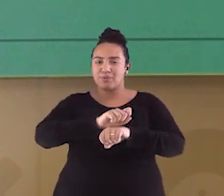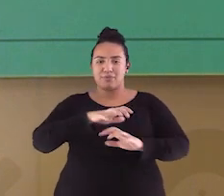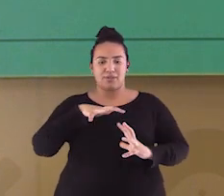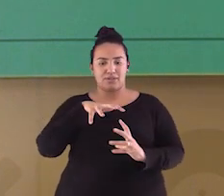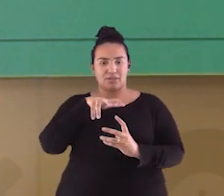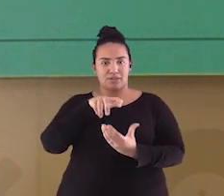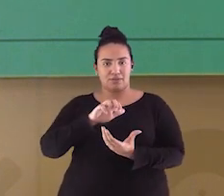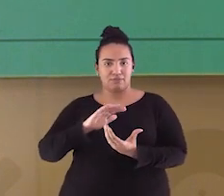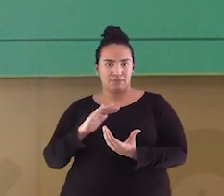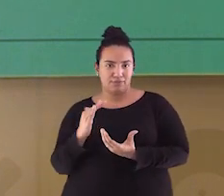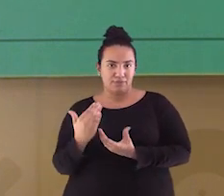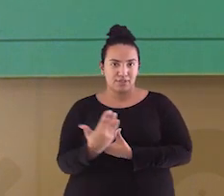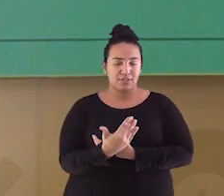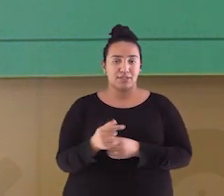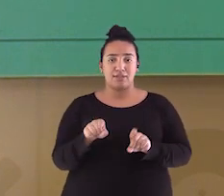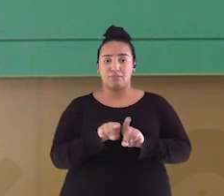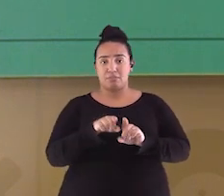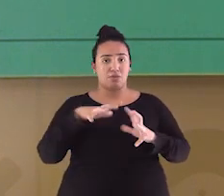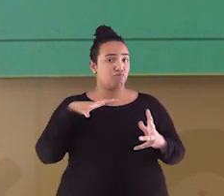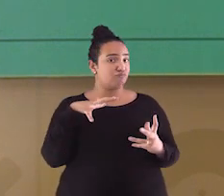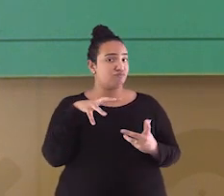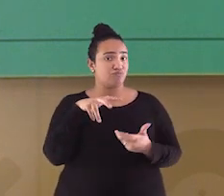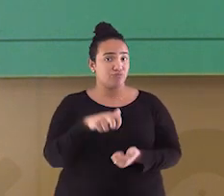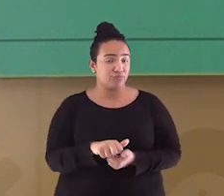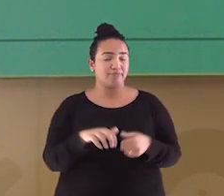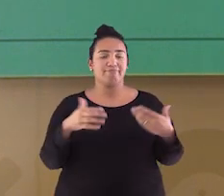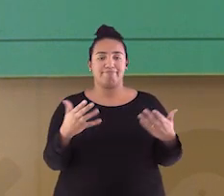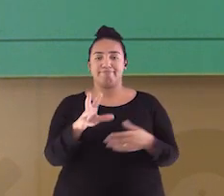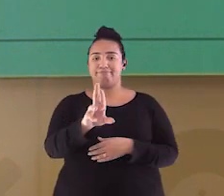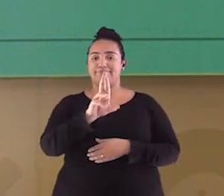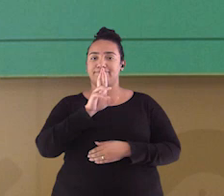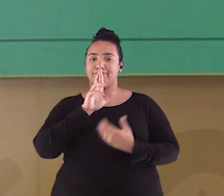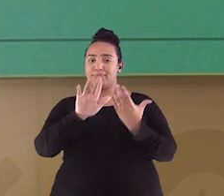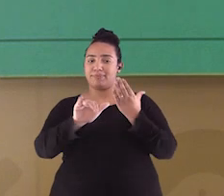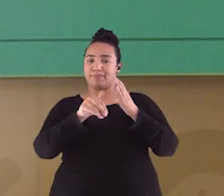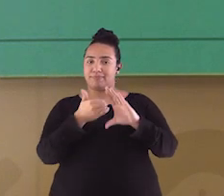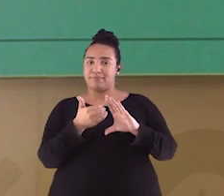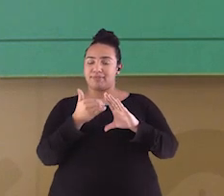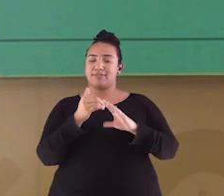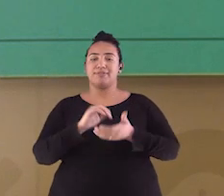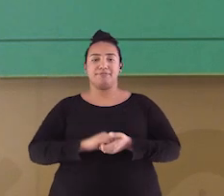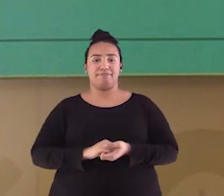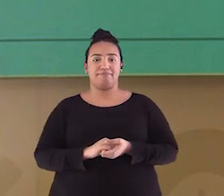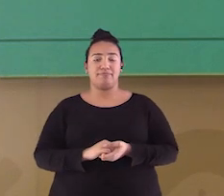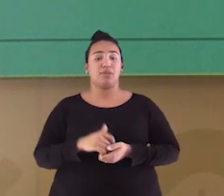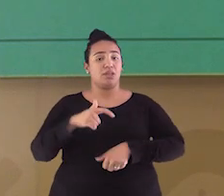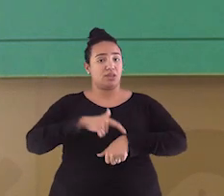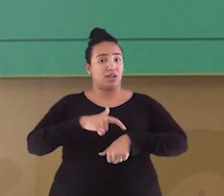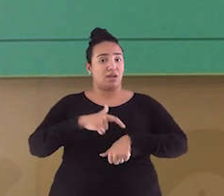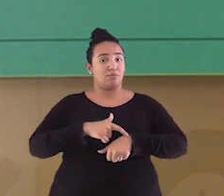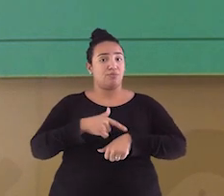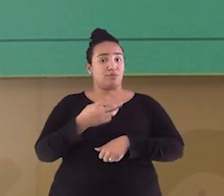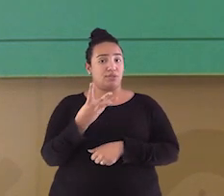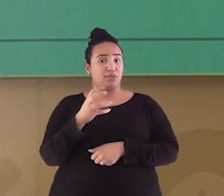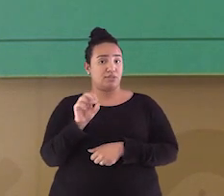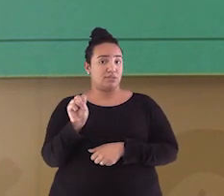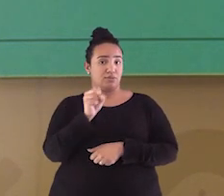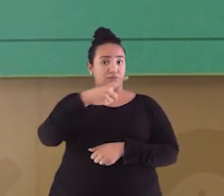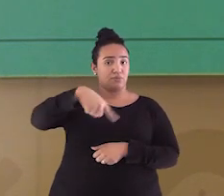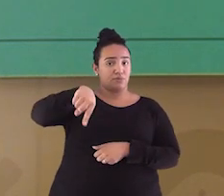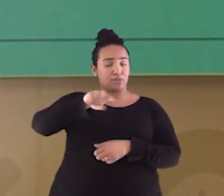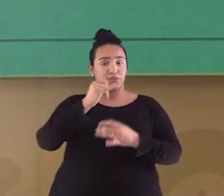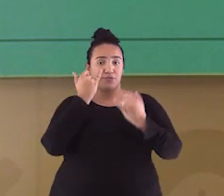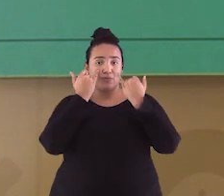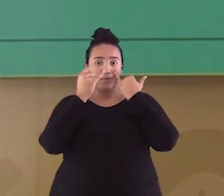Ocidente e do mundo. Nos envie sua resposta através das nossas redes sociais. Vou dar 30 segundos para você anotar